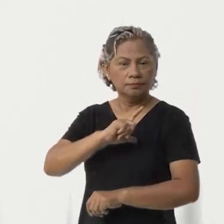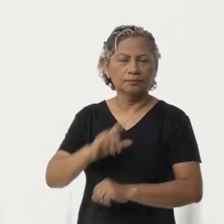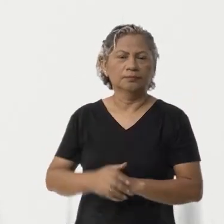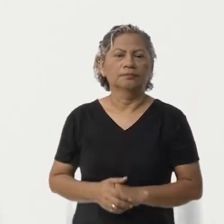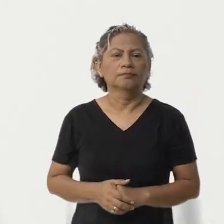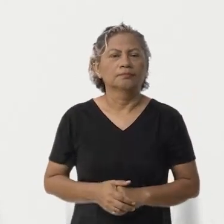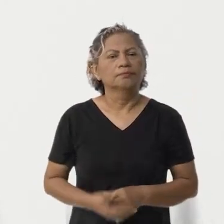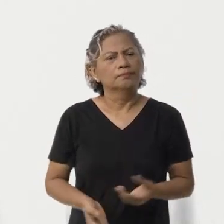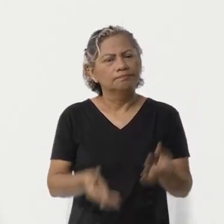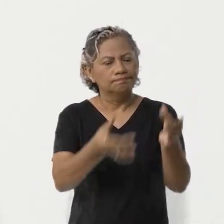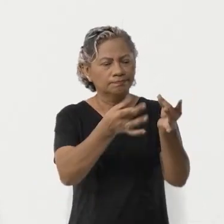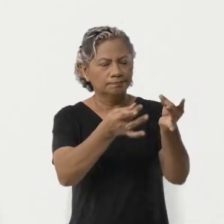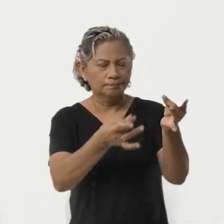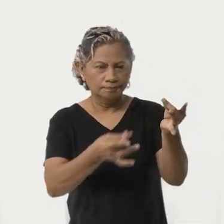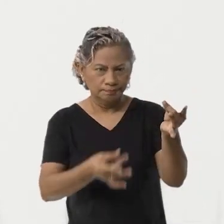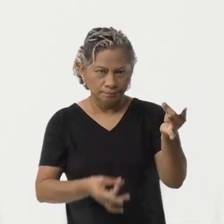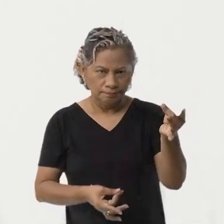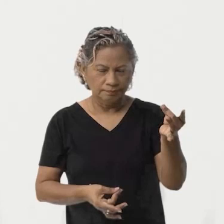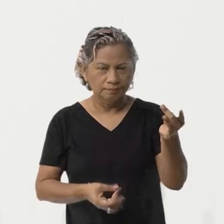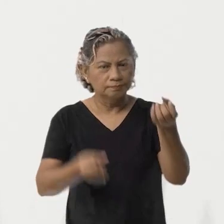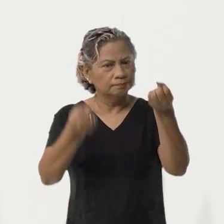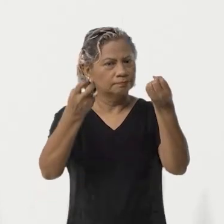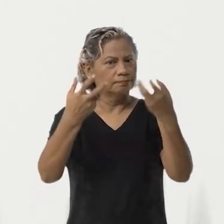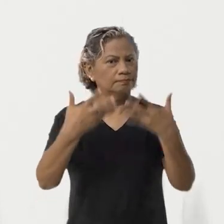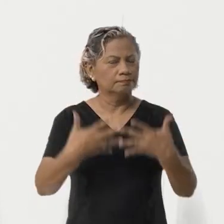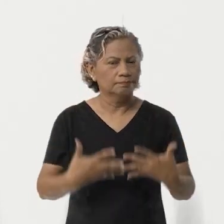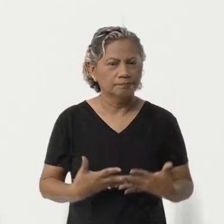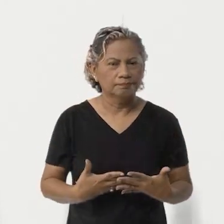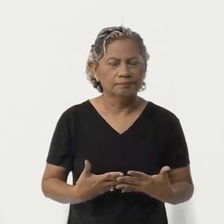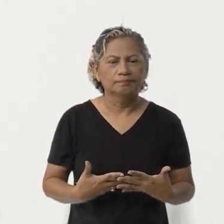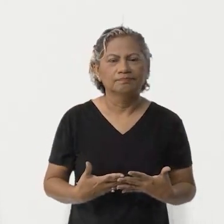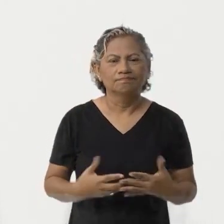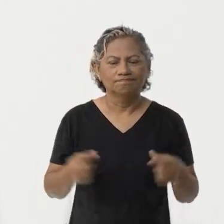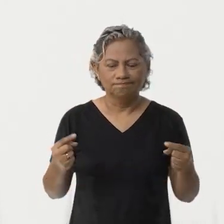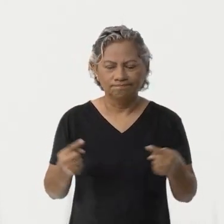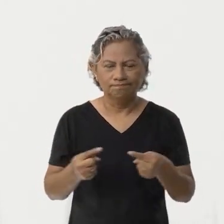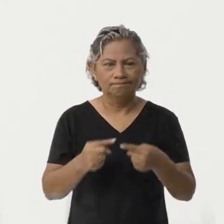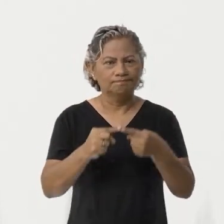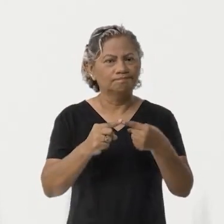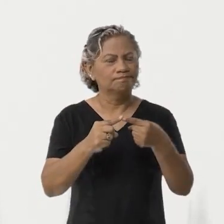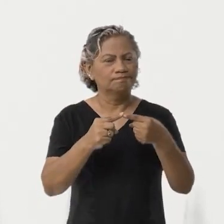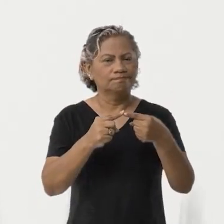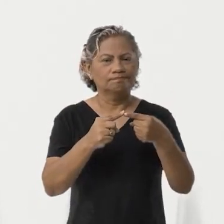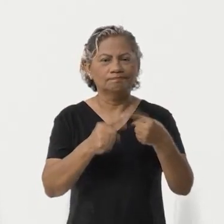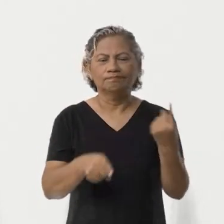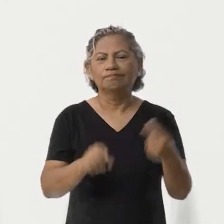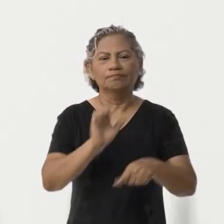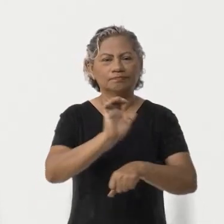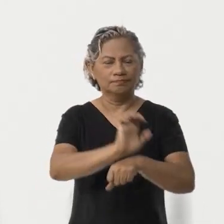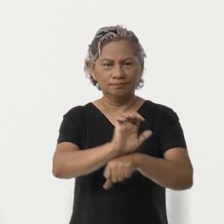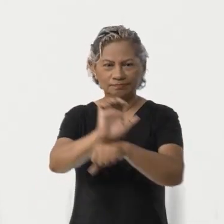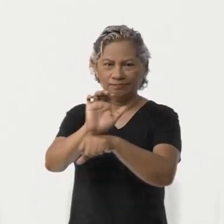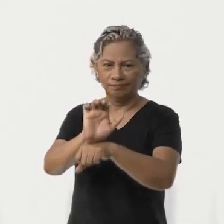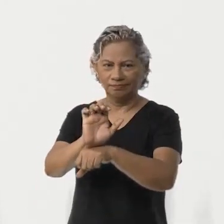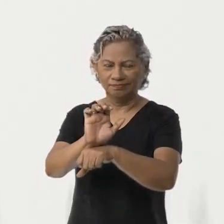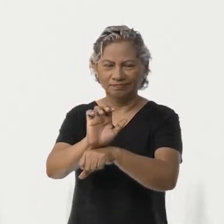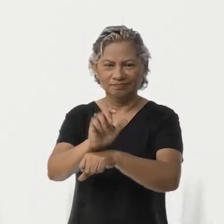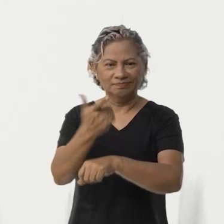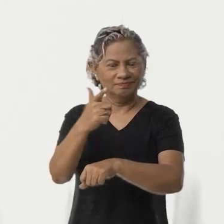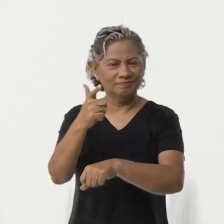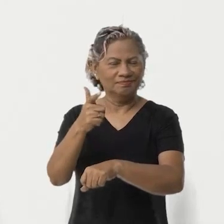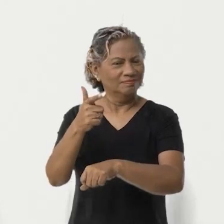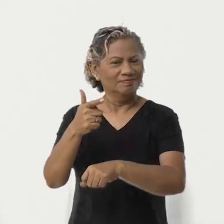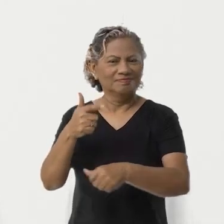apresentam. O interessante falar sobre essa divisão é que ela não coincide com os